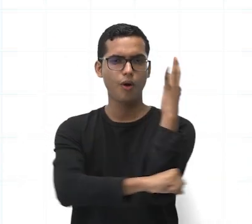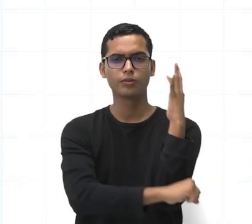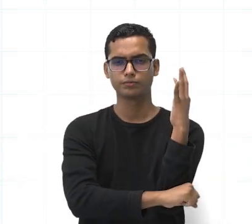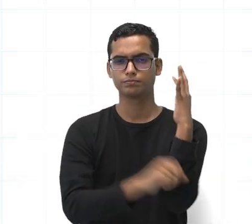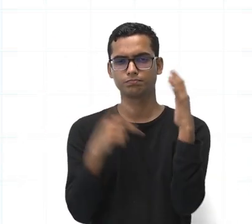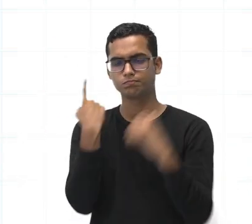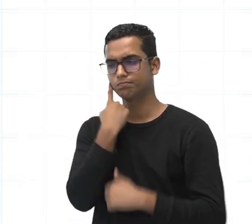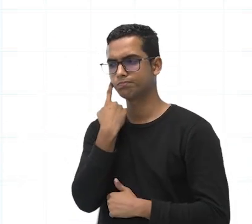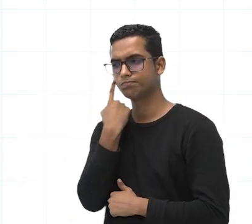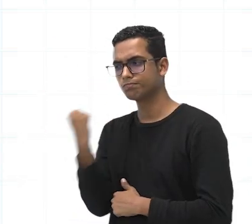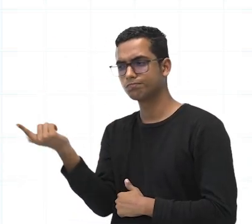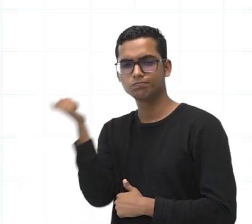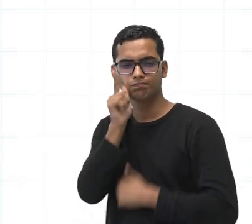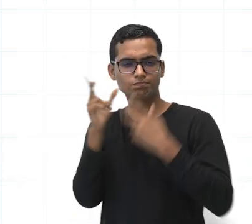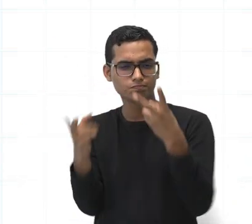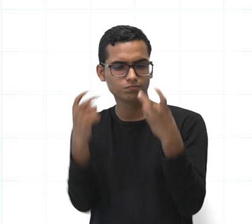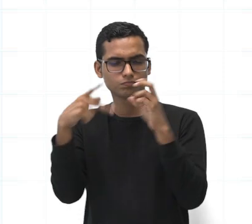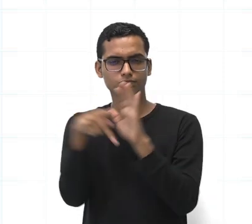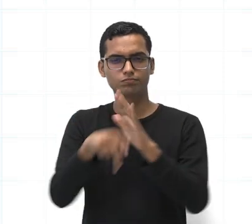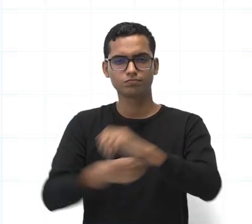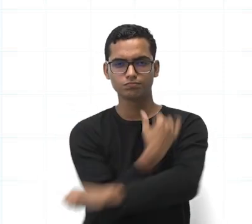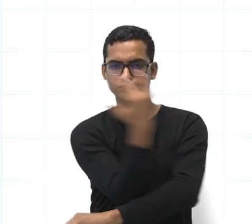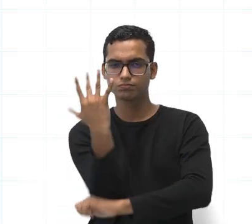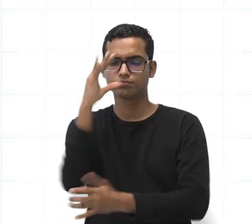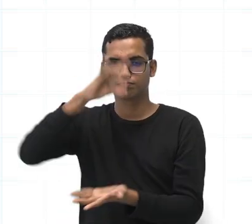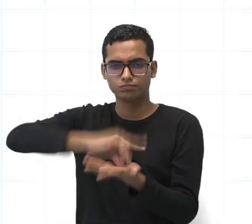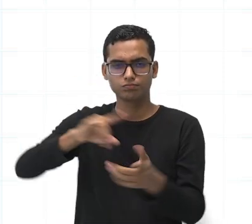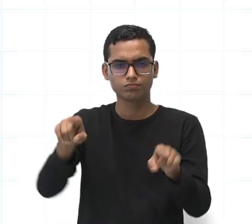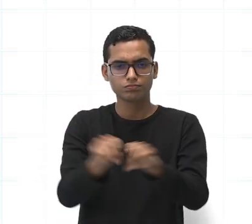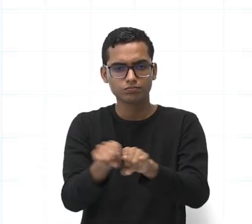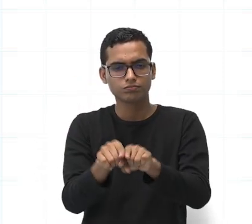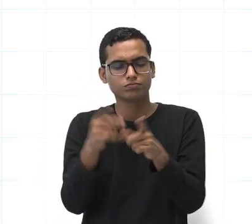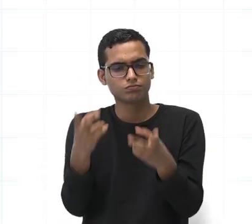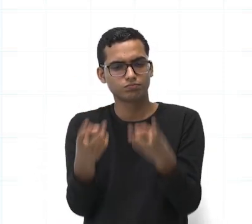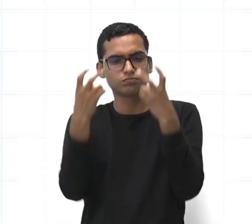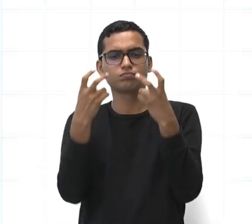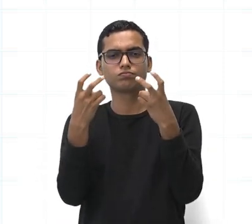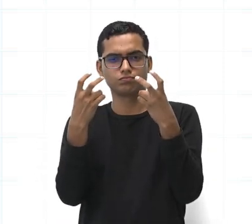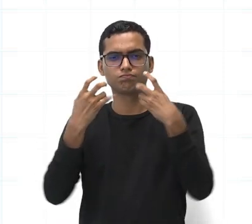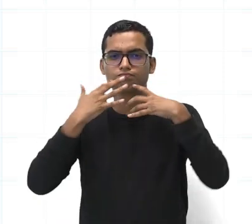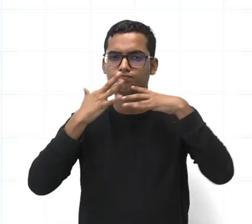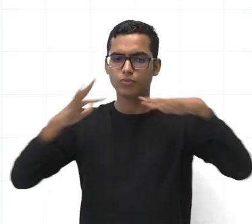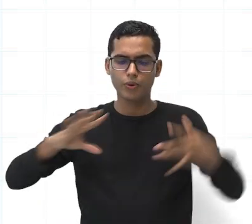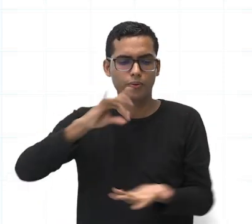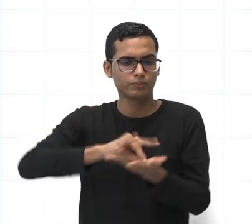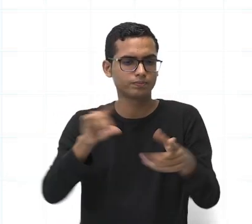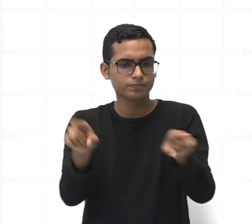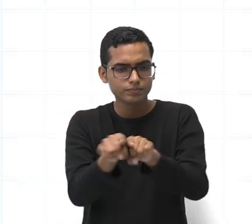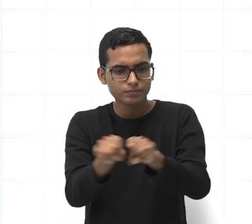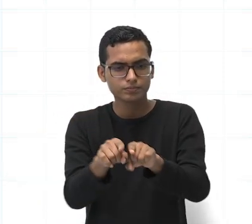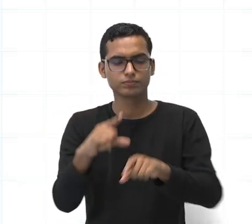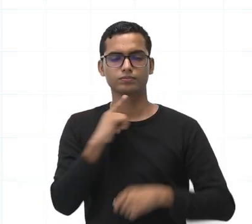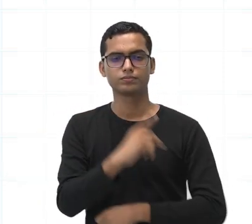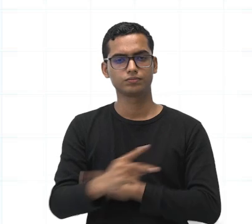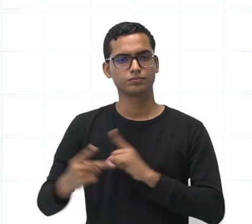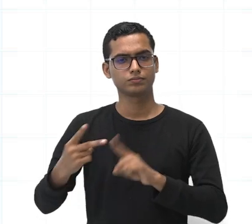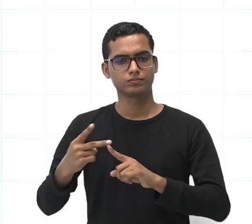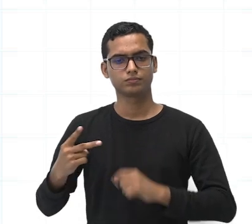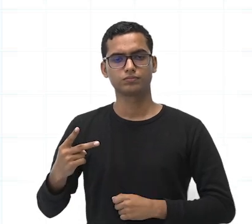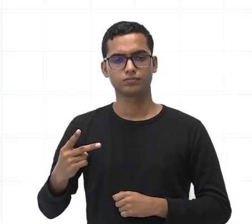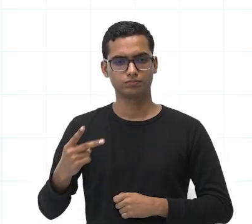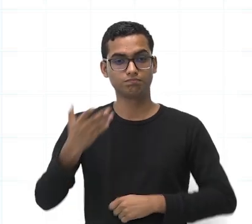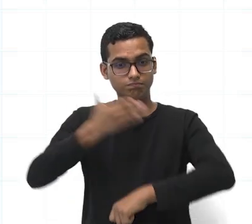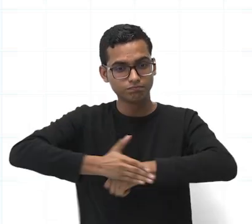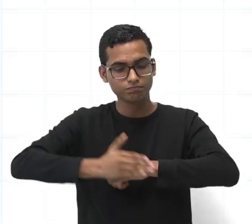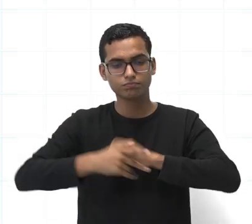dá para a gente perceber que é na natureza, que vai explorar esse ambiente natural. E nós temos as práticas corporais de